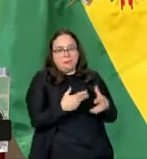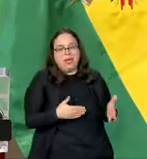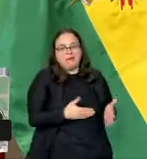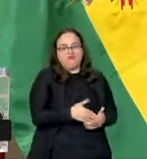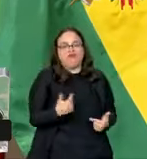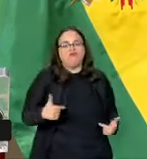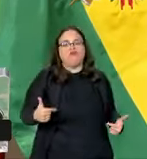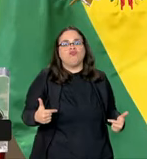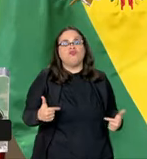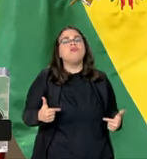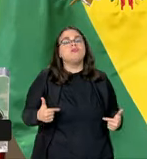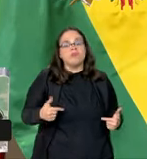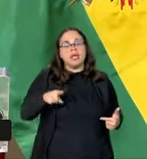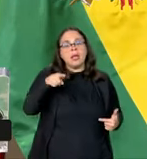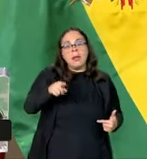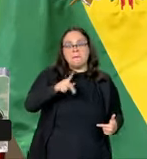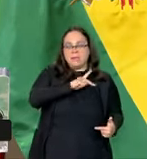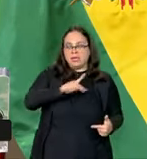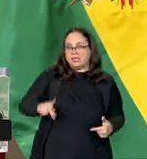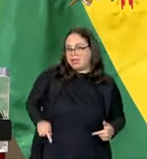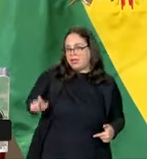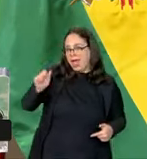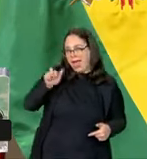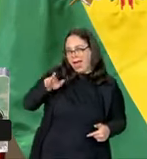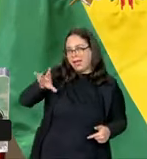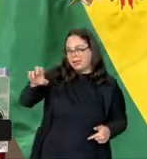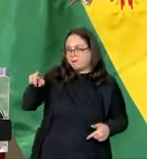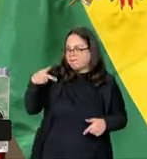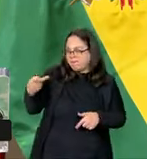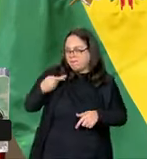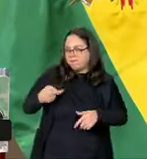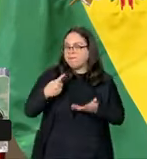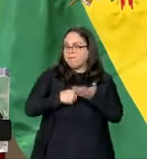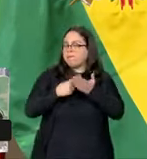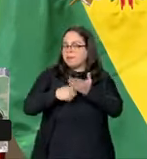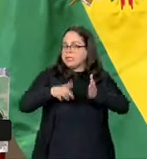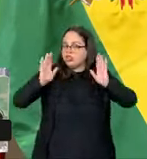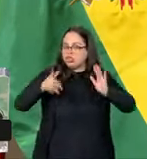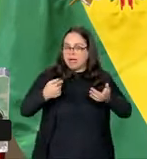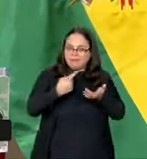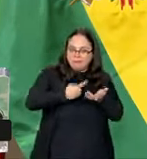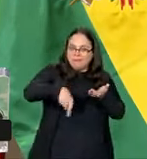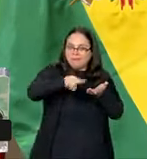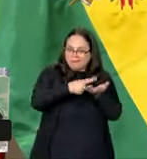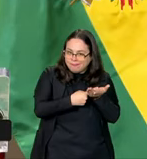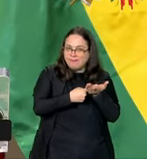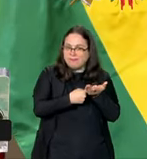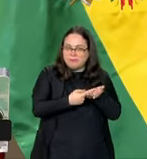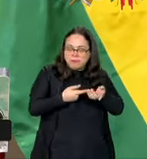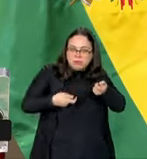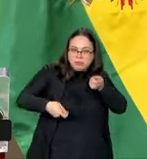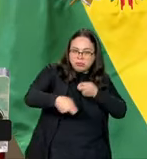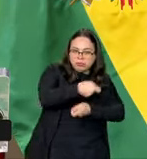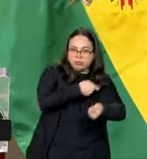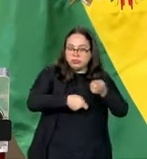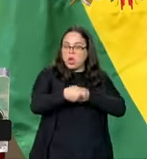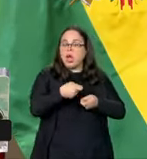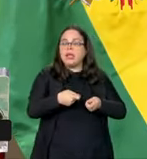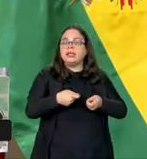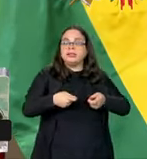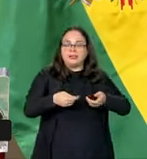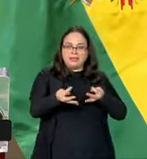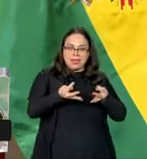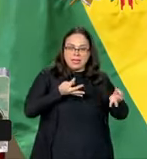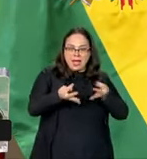disse ao presidente Arce que já temos uma excelente cooperação no âmbito da organização do Tratado de